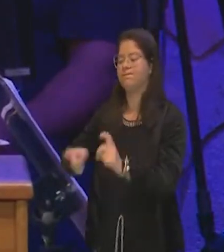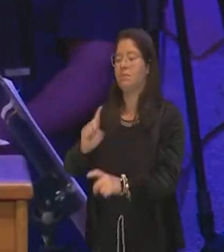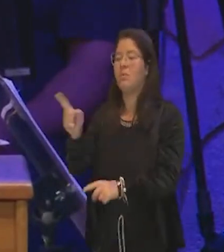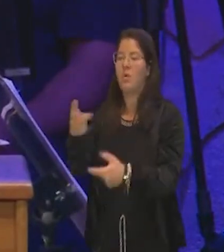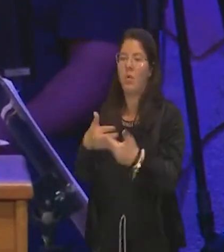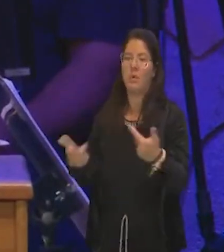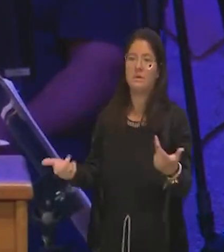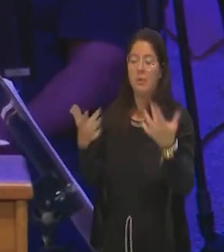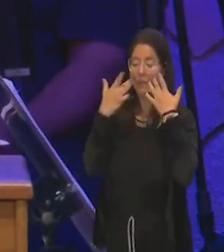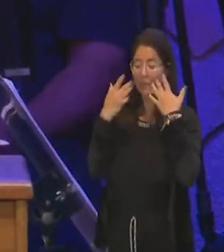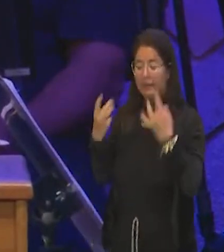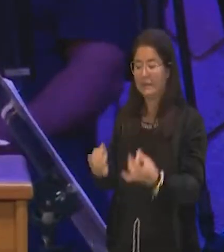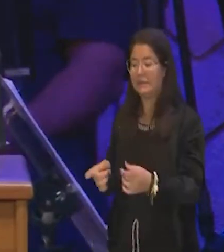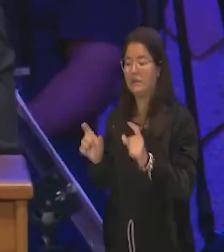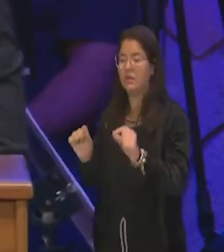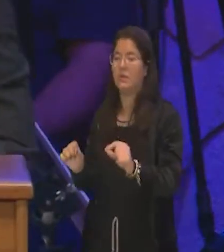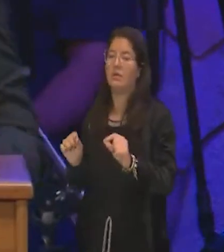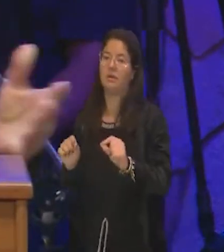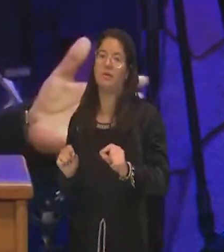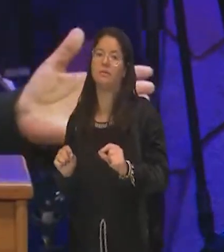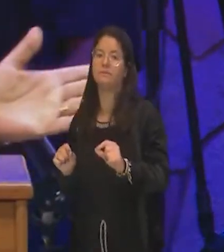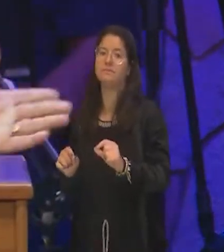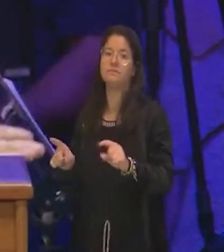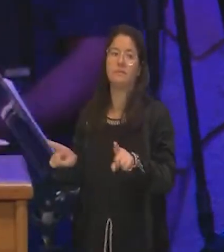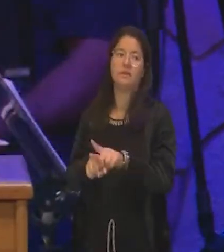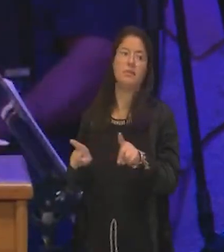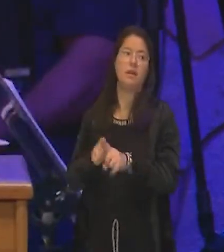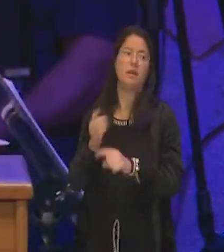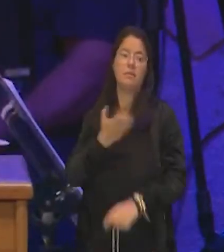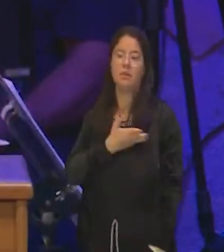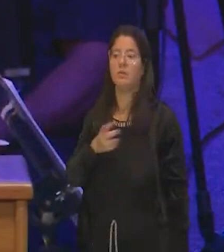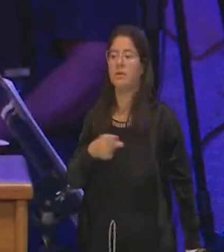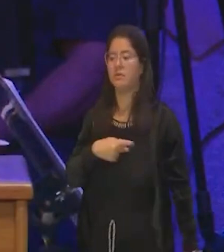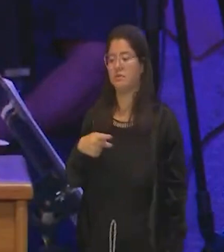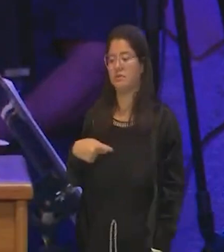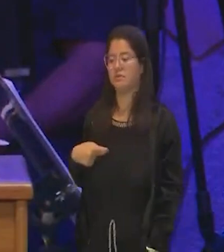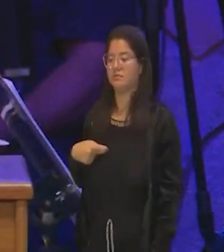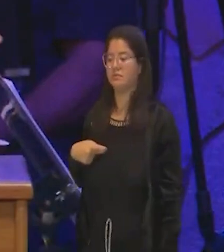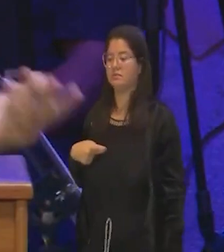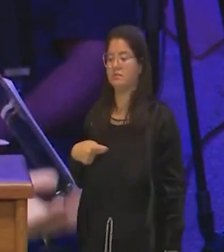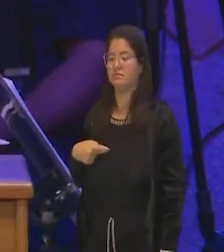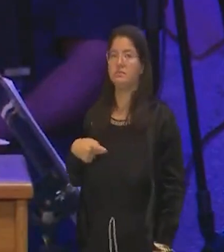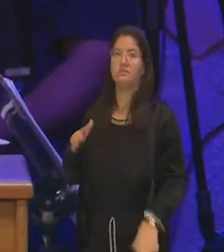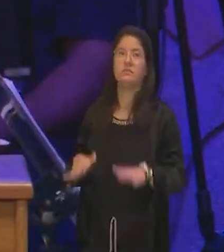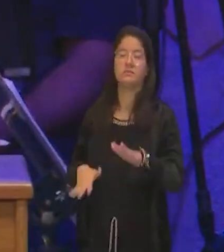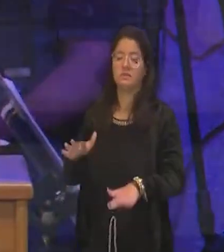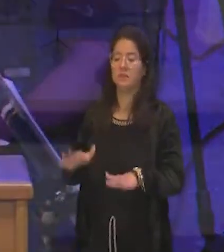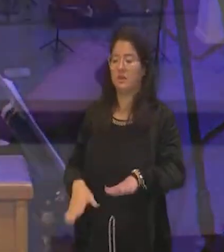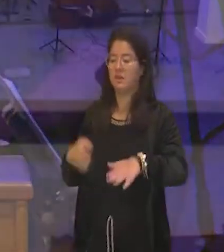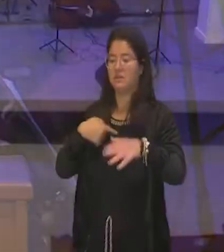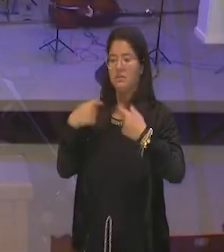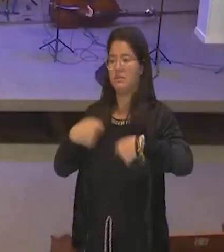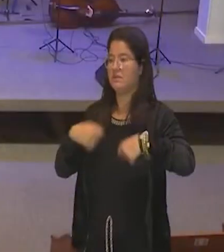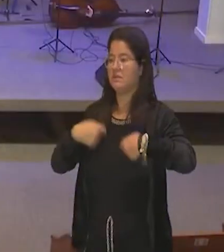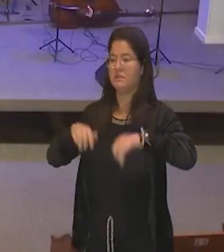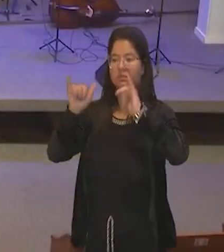chamou muita atenção aqui, pastor Mateus, e colegas pastores. Talvez eu tenha que dizer isso.